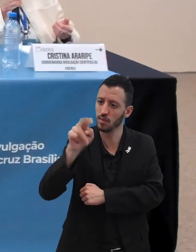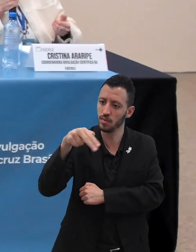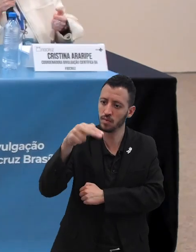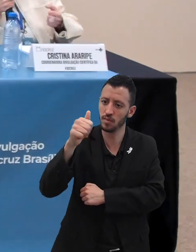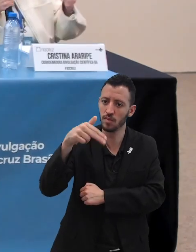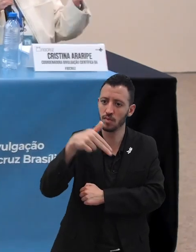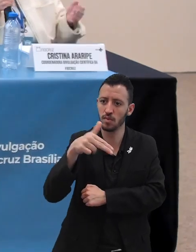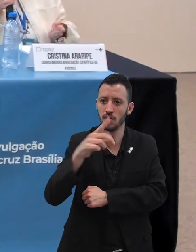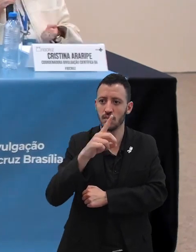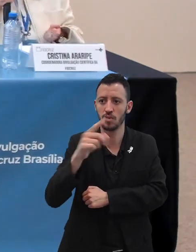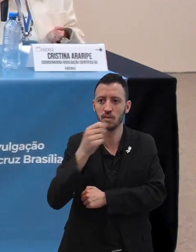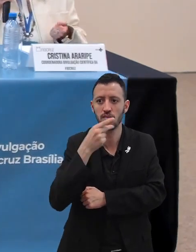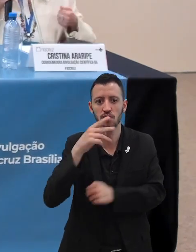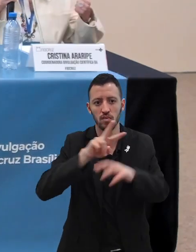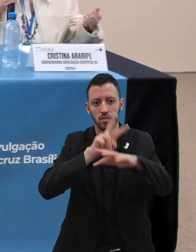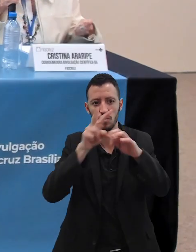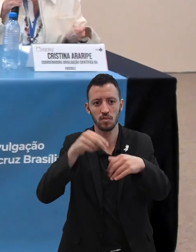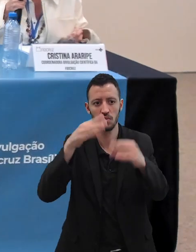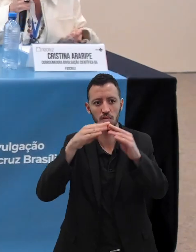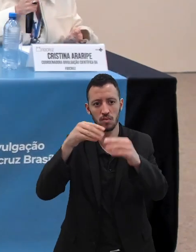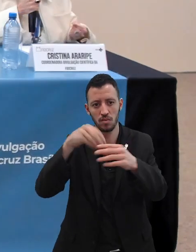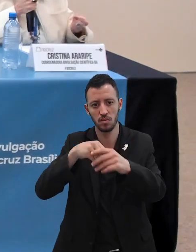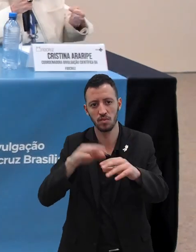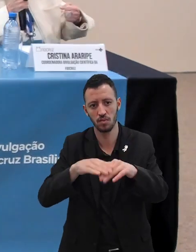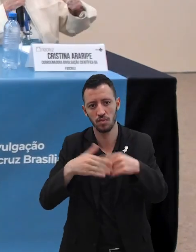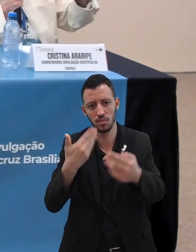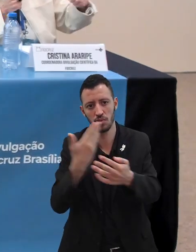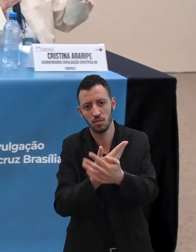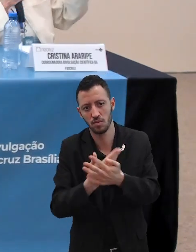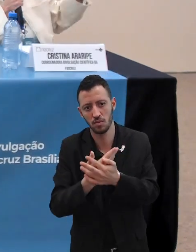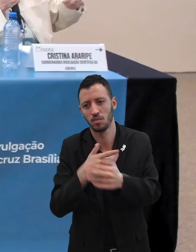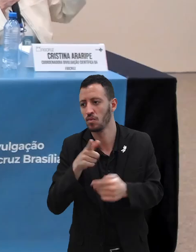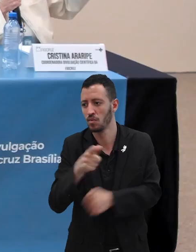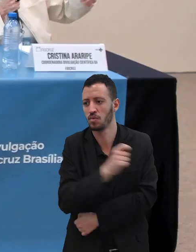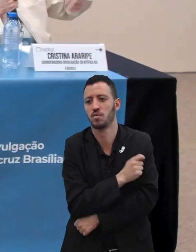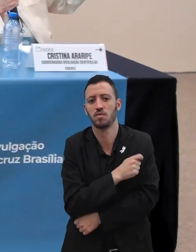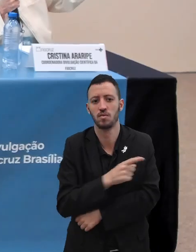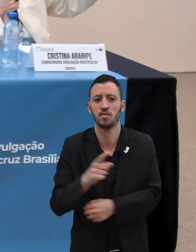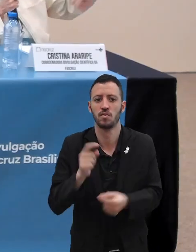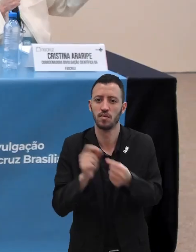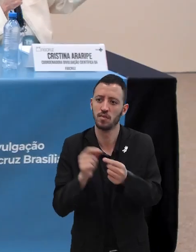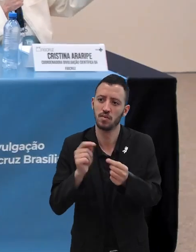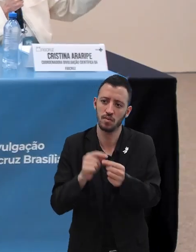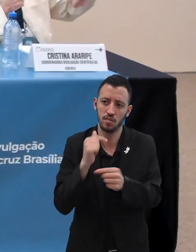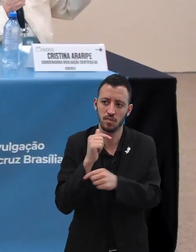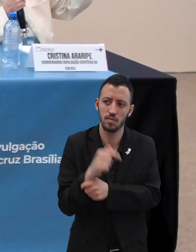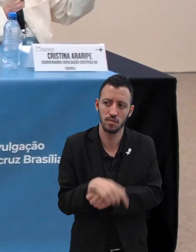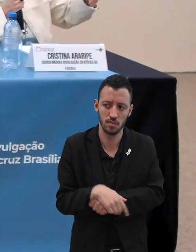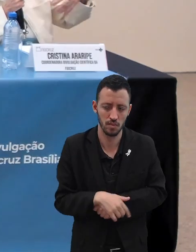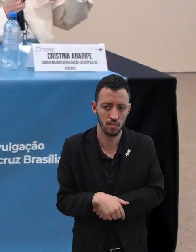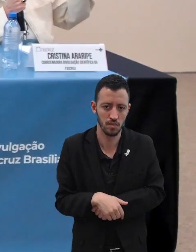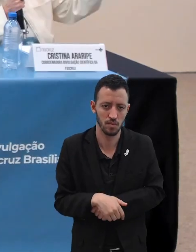em residência, Inácio disse eternos estudantes, é isso, porque a gente vai fazendo, né,